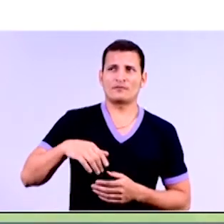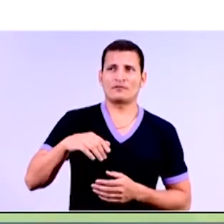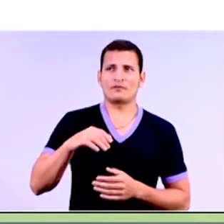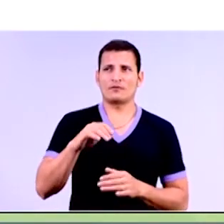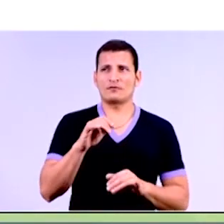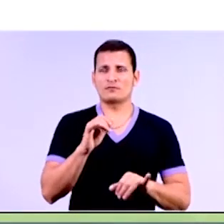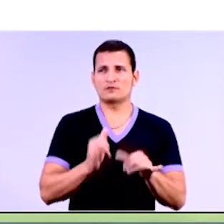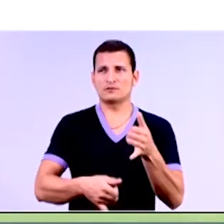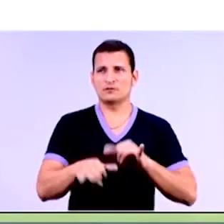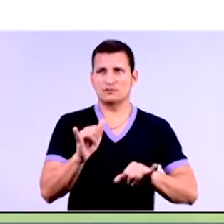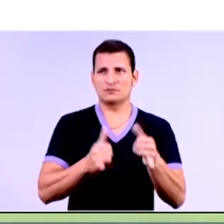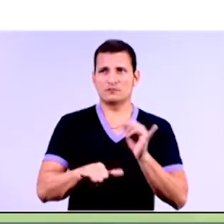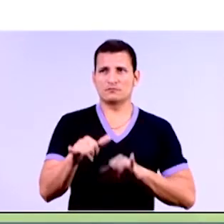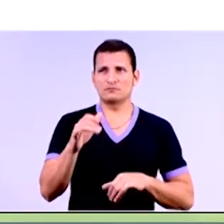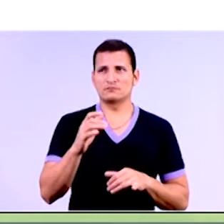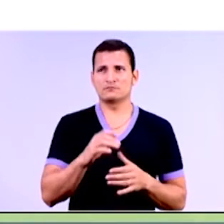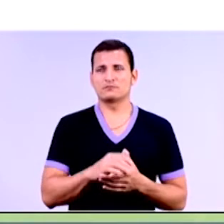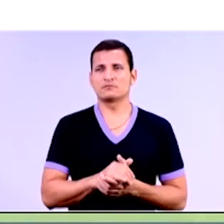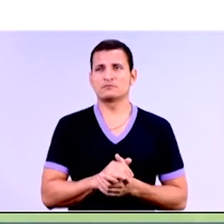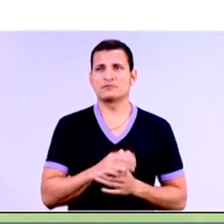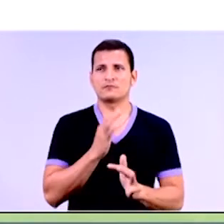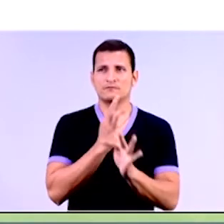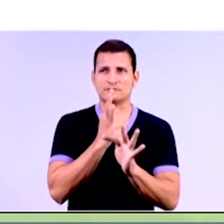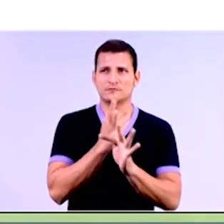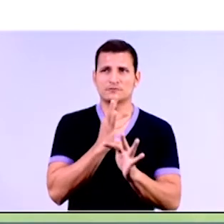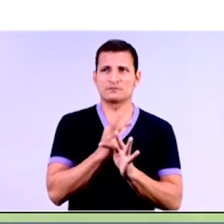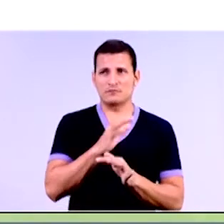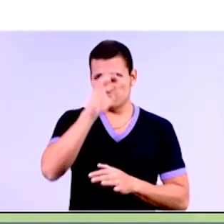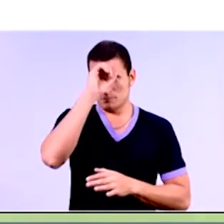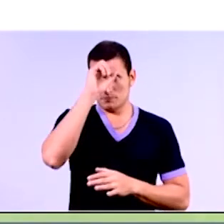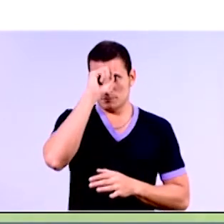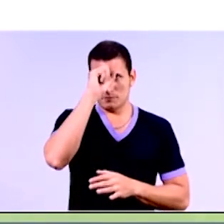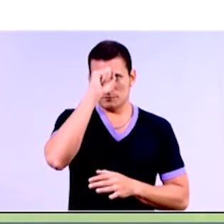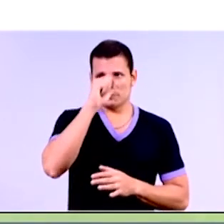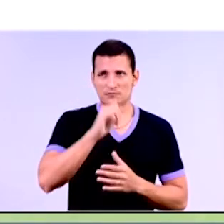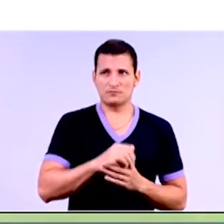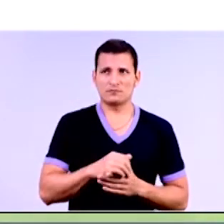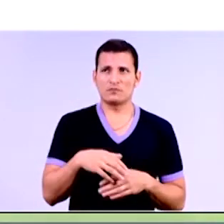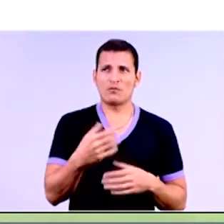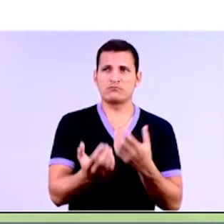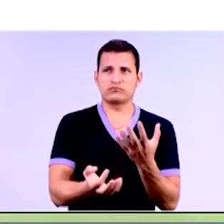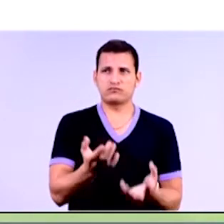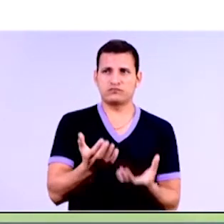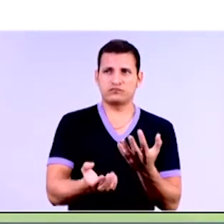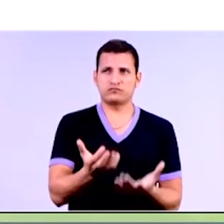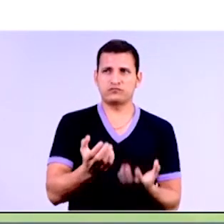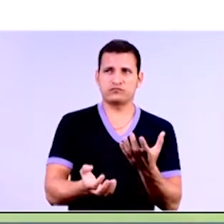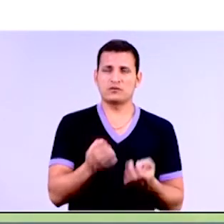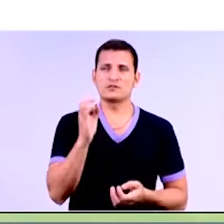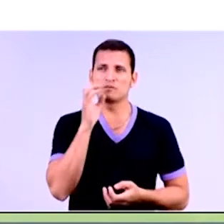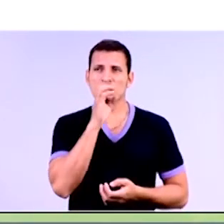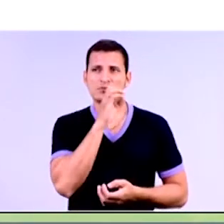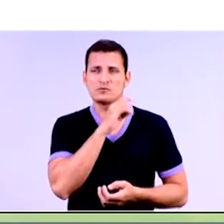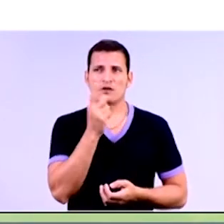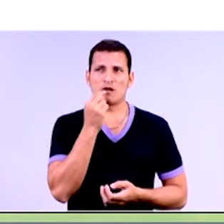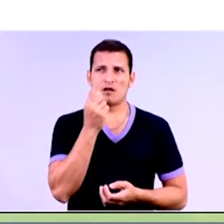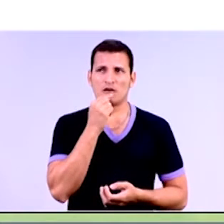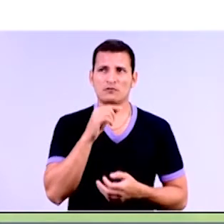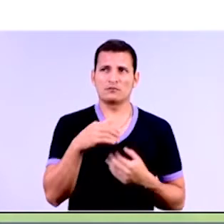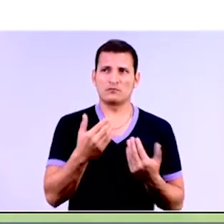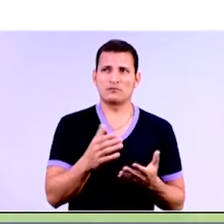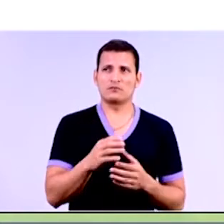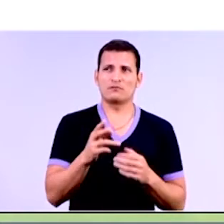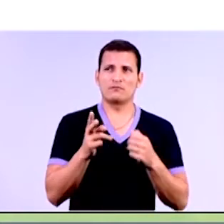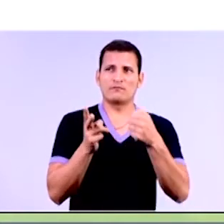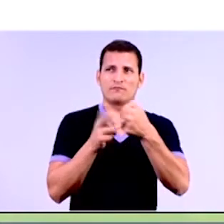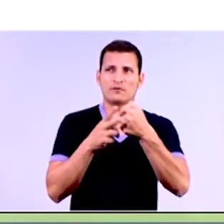assim, física, química, bom, aprendeu a que temperatura a água ferve. Então, logo o verbo